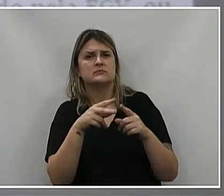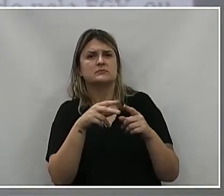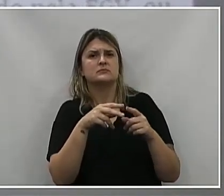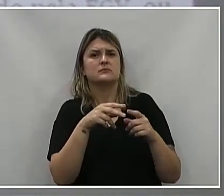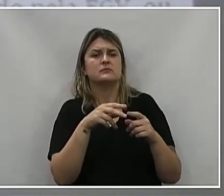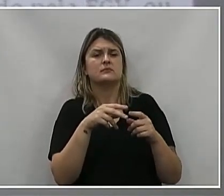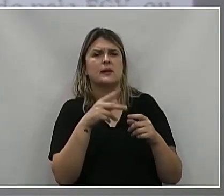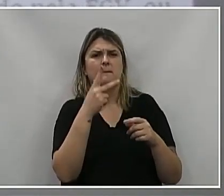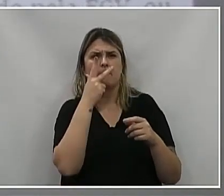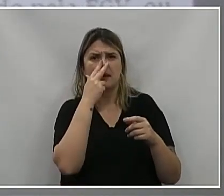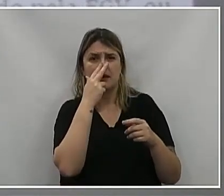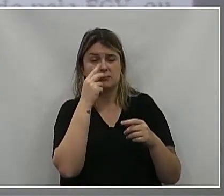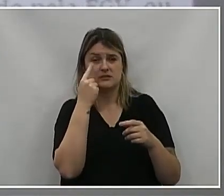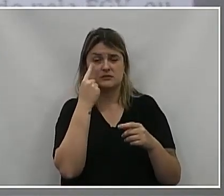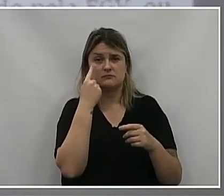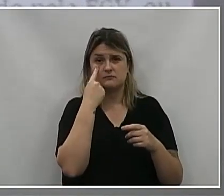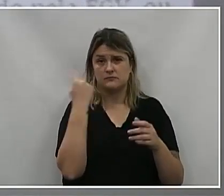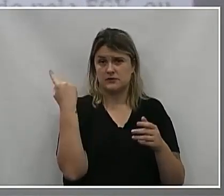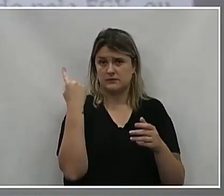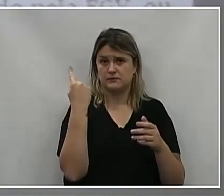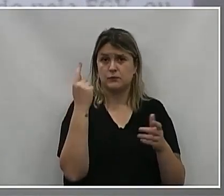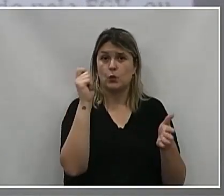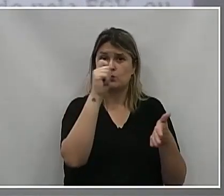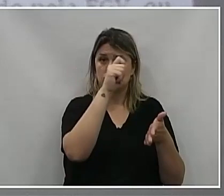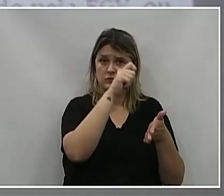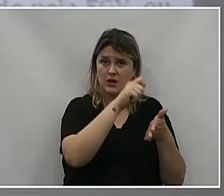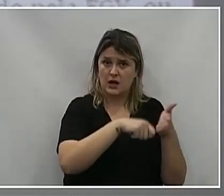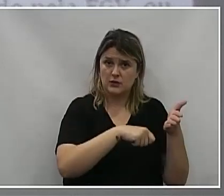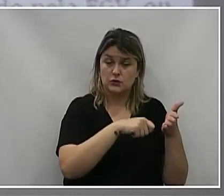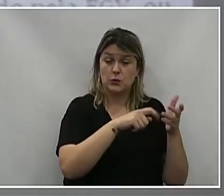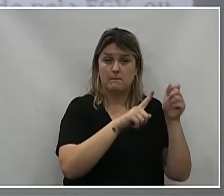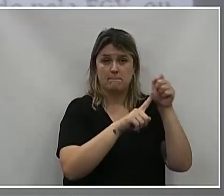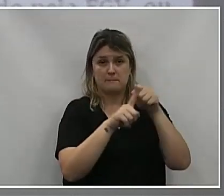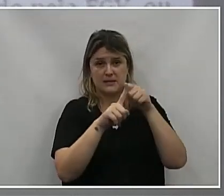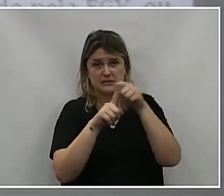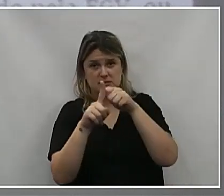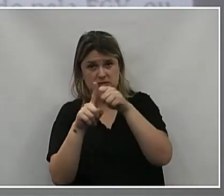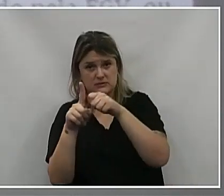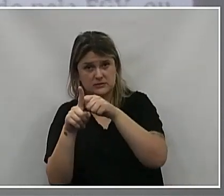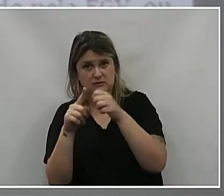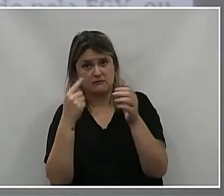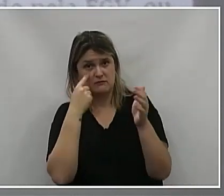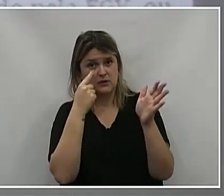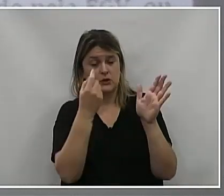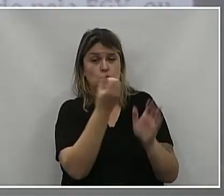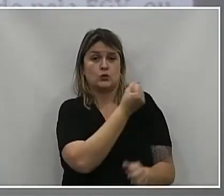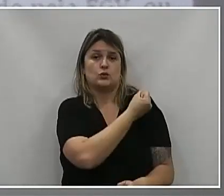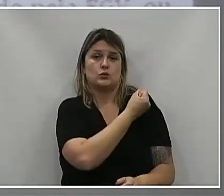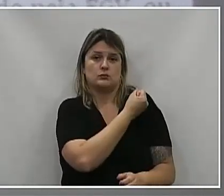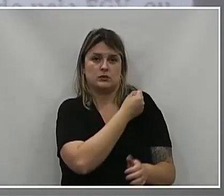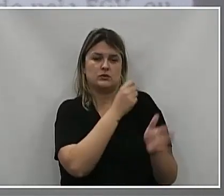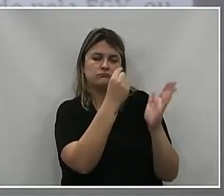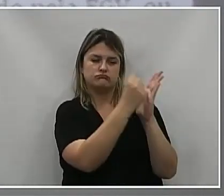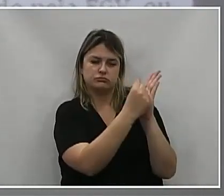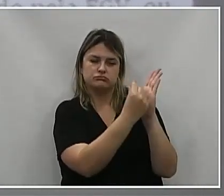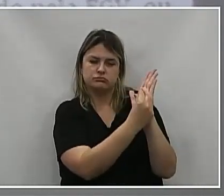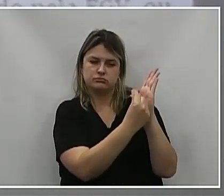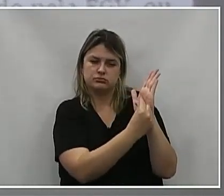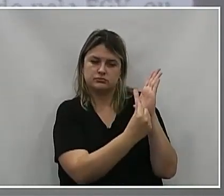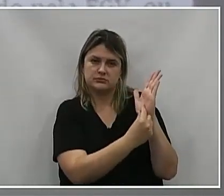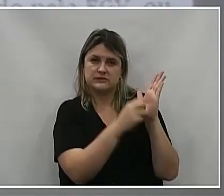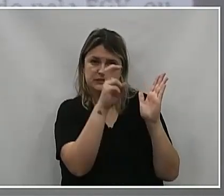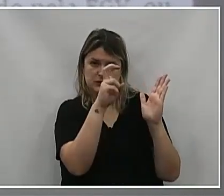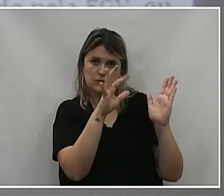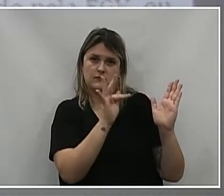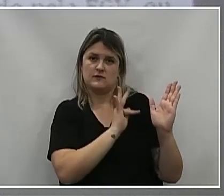reajuste estava assim prevista. Ó lá, o contrato de prestação mensal máxima referida nos itens, né, então são aquelas